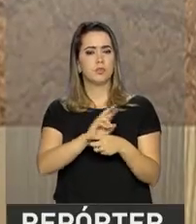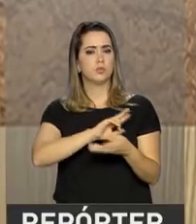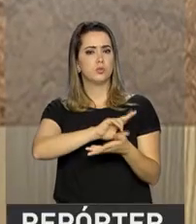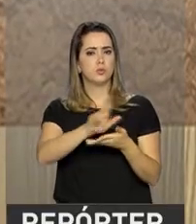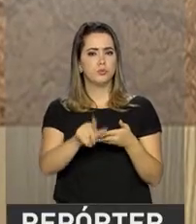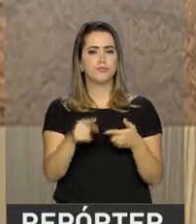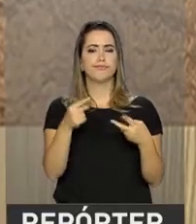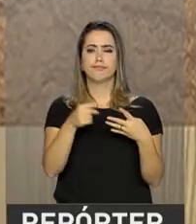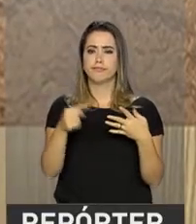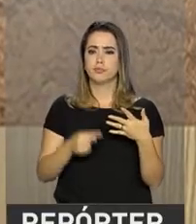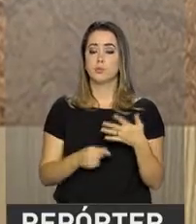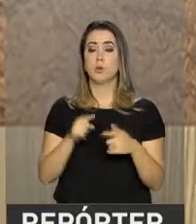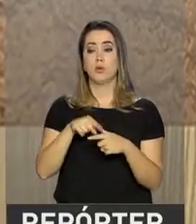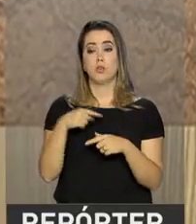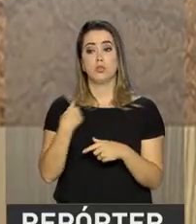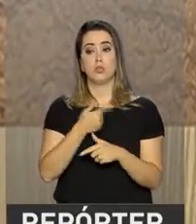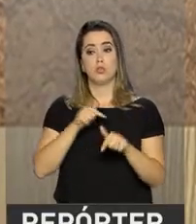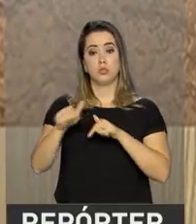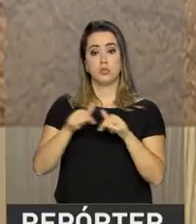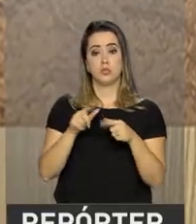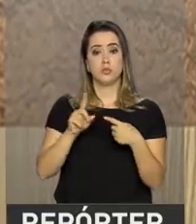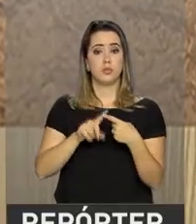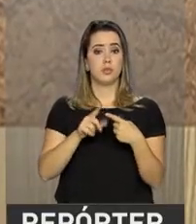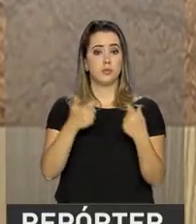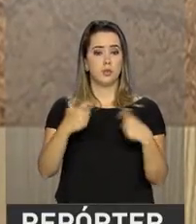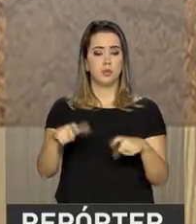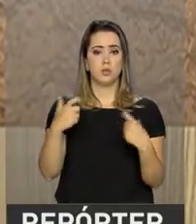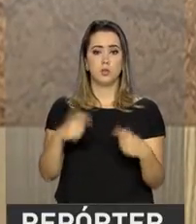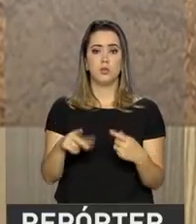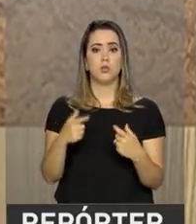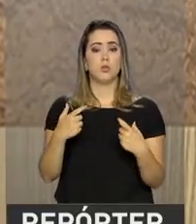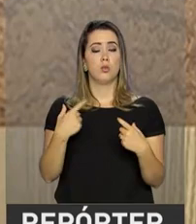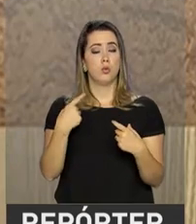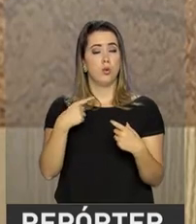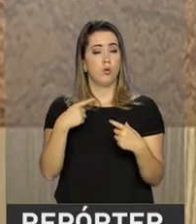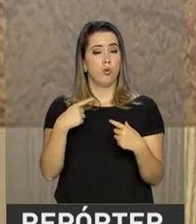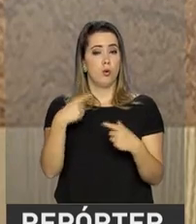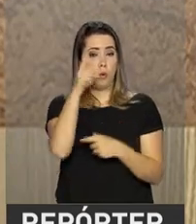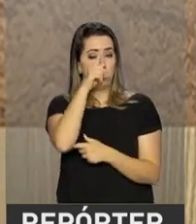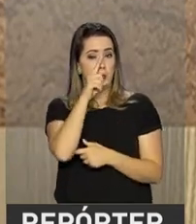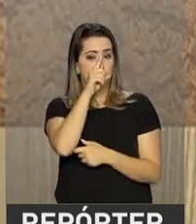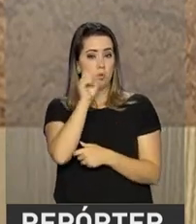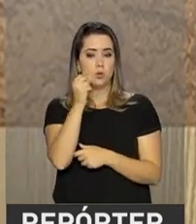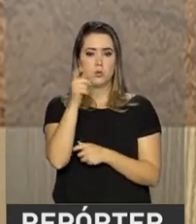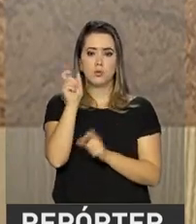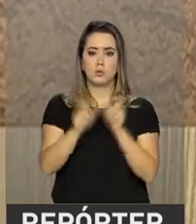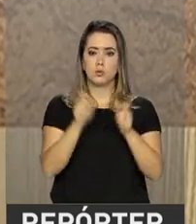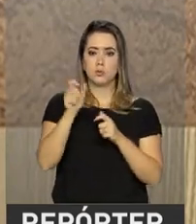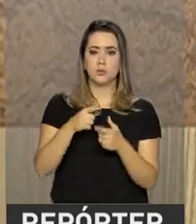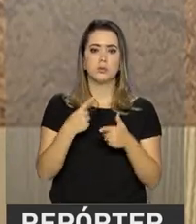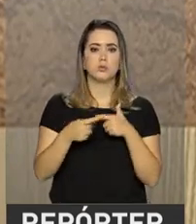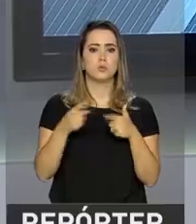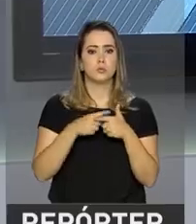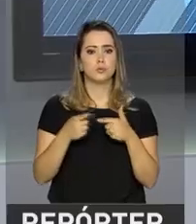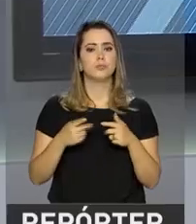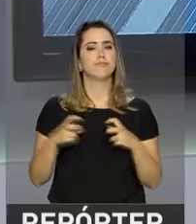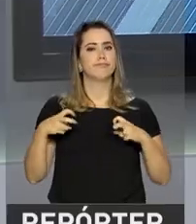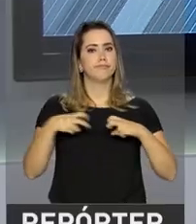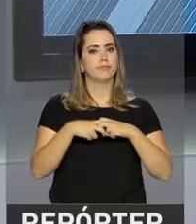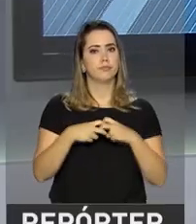colocou o policiamento em trechos críticos horários críticos para diminuir a incidência de acidentes ou daqueles comportamentos que causam acidentes